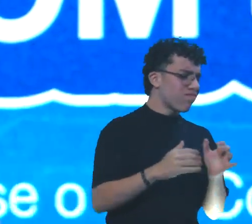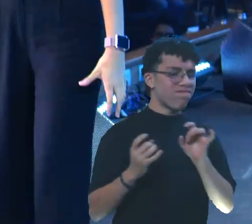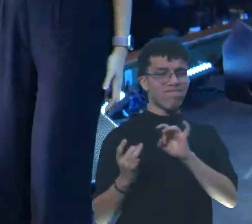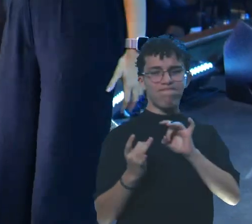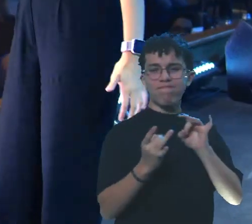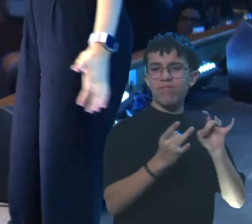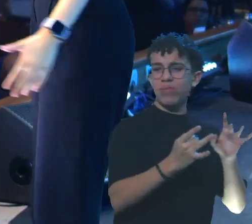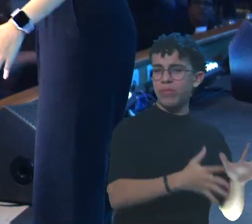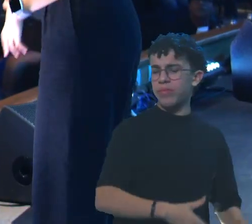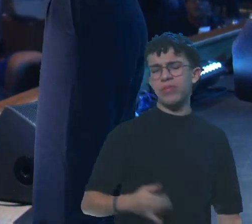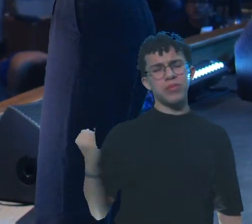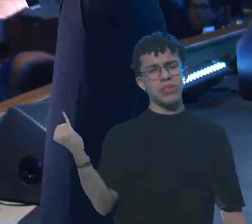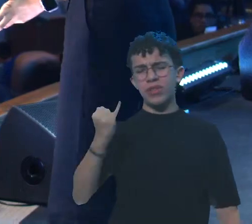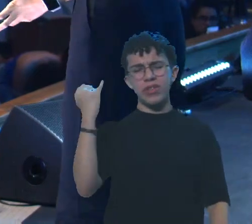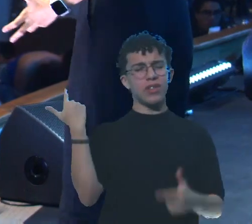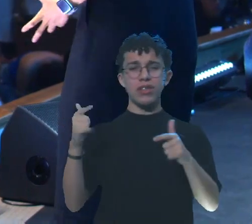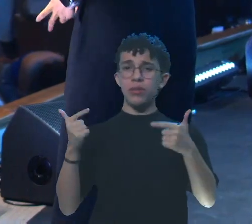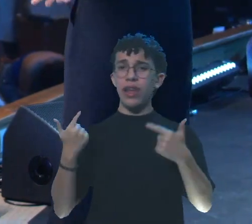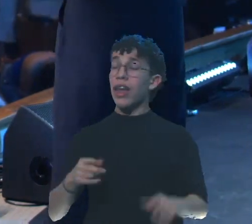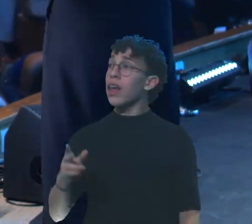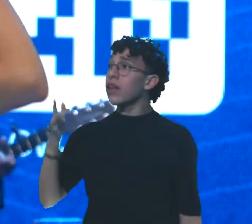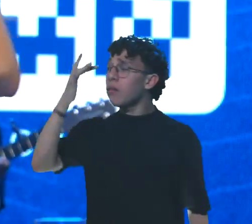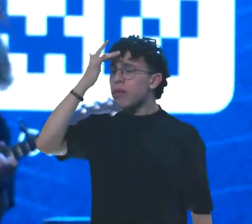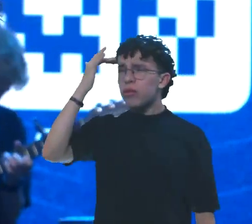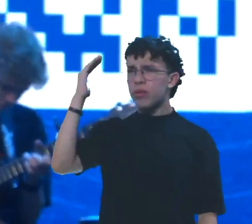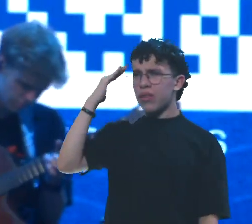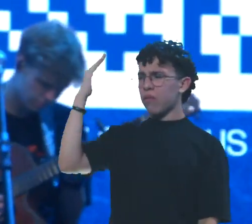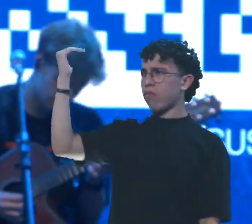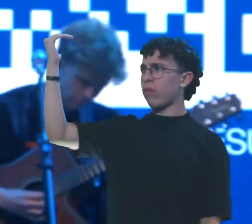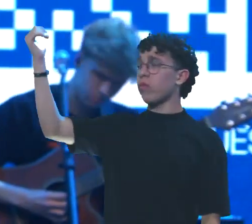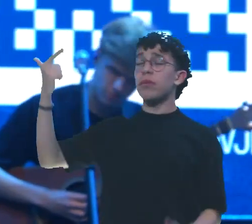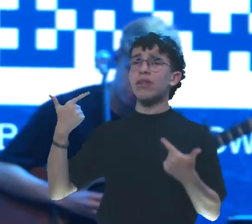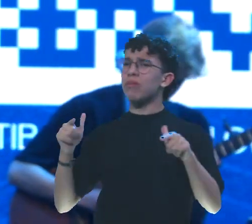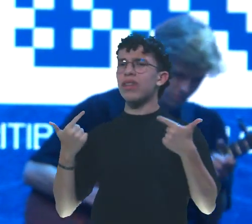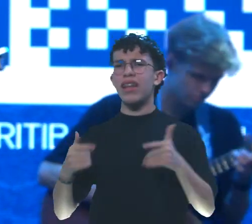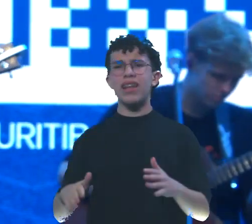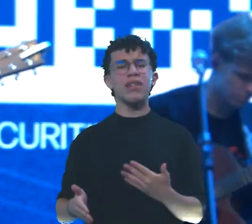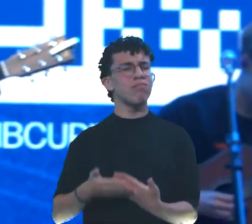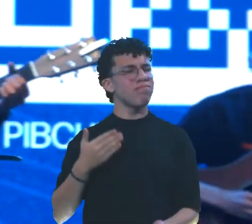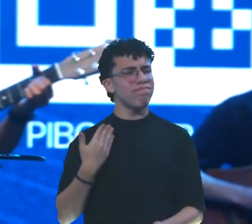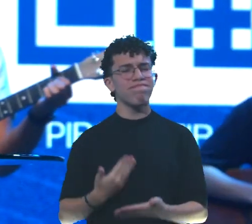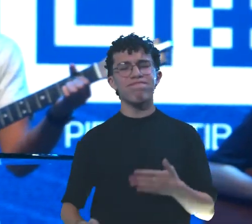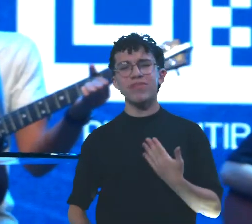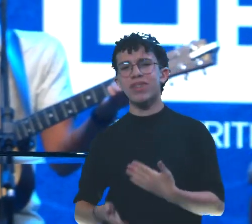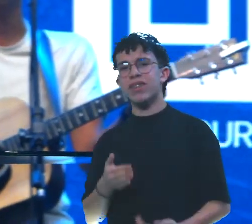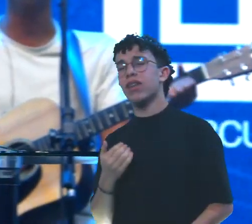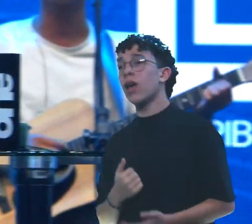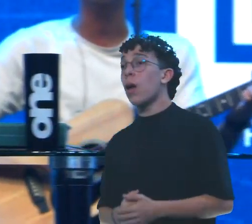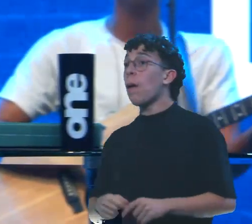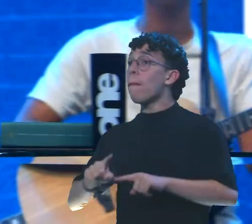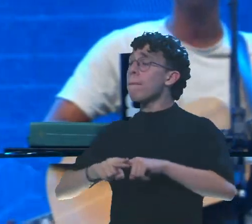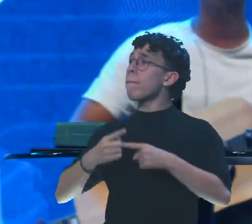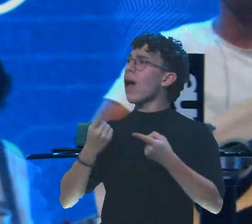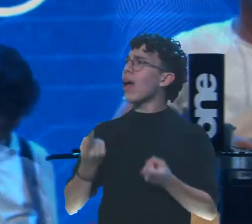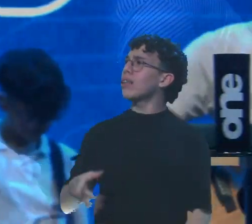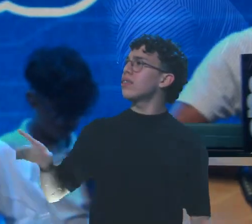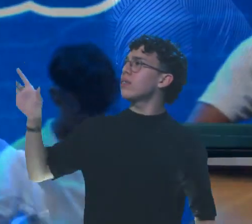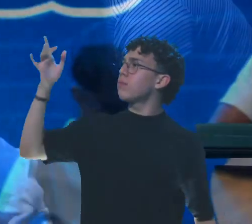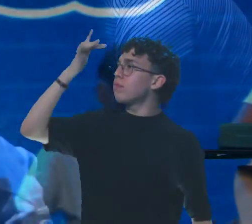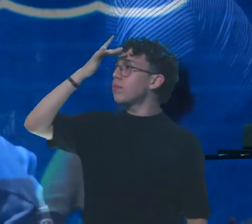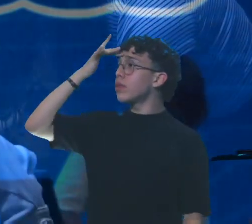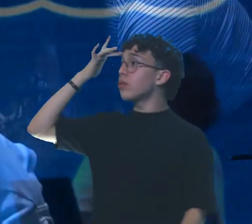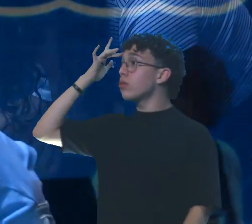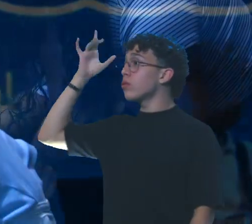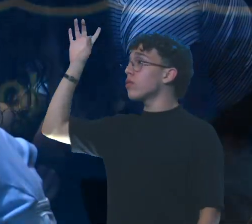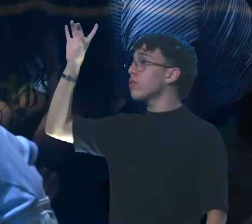não se importam se não serão lembrados, se não serão vistos, mas aqueles com quem o Senhor